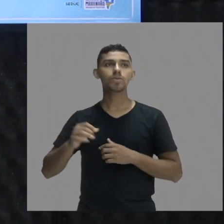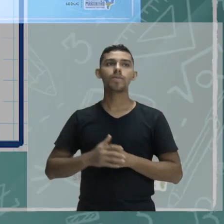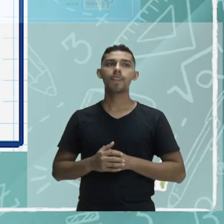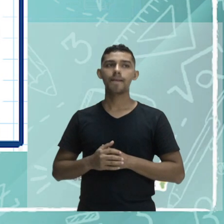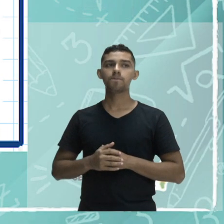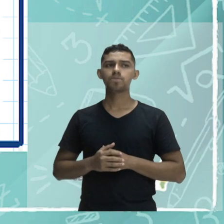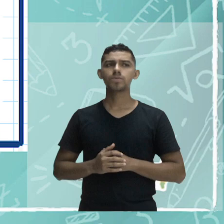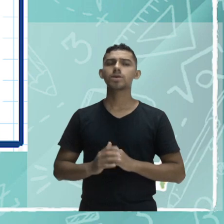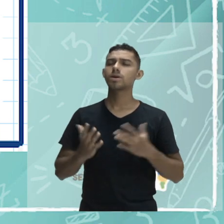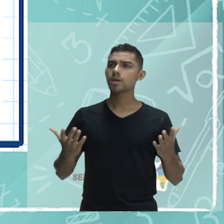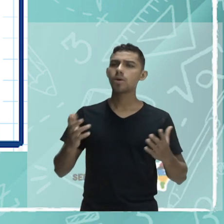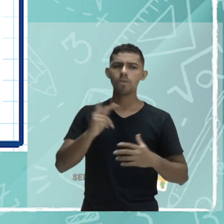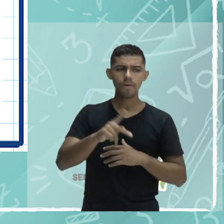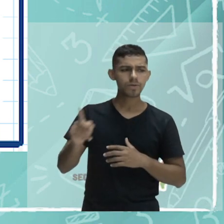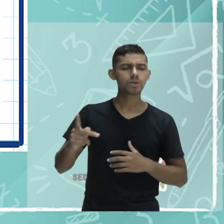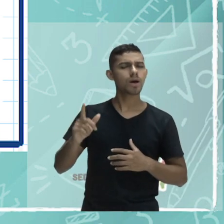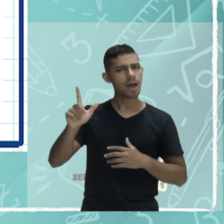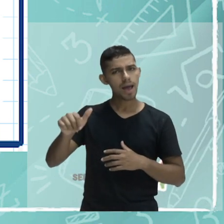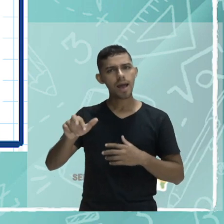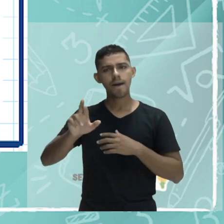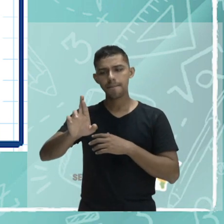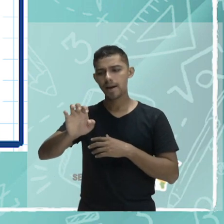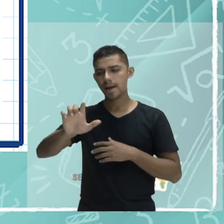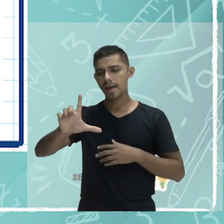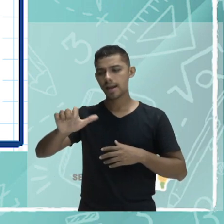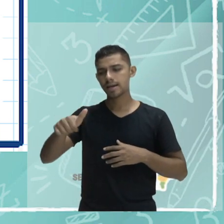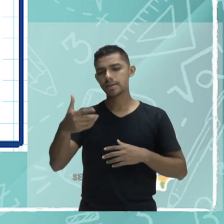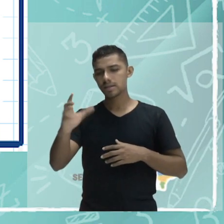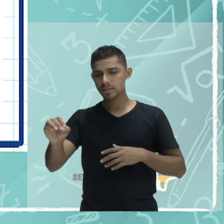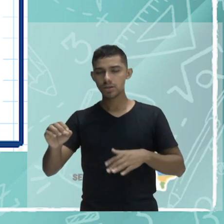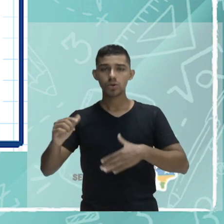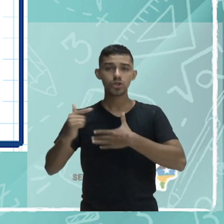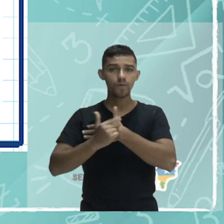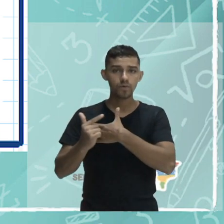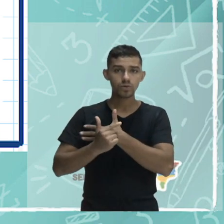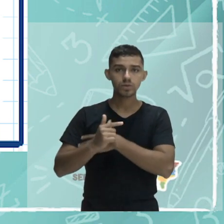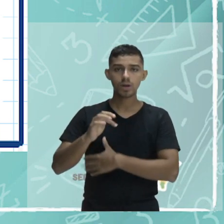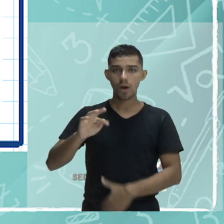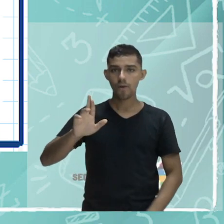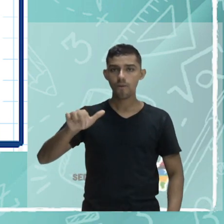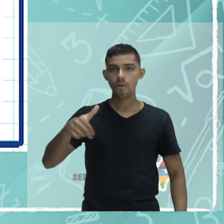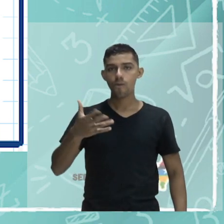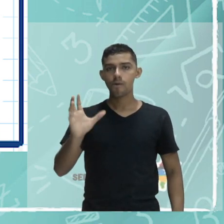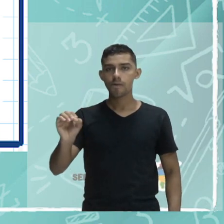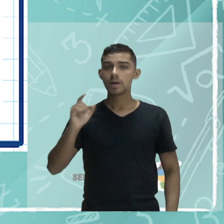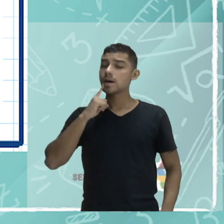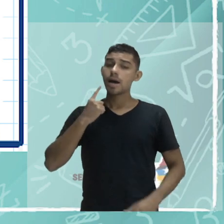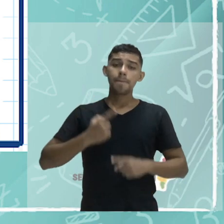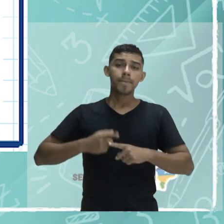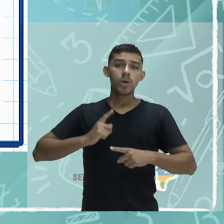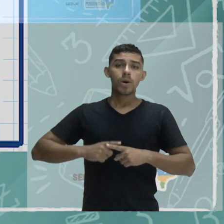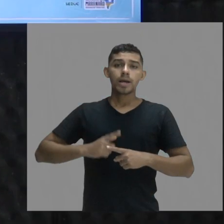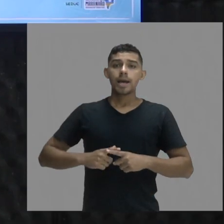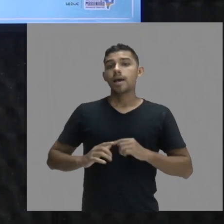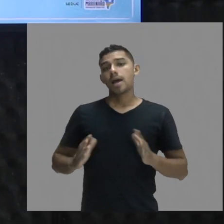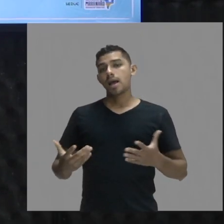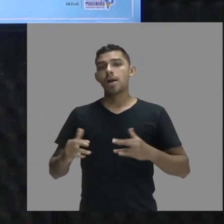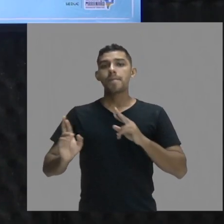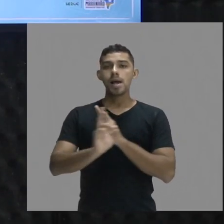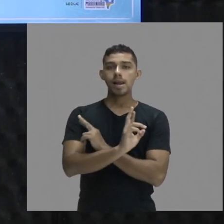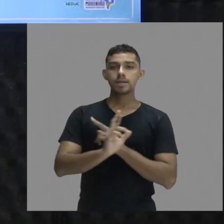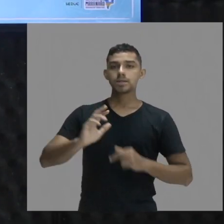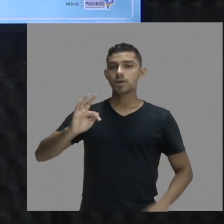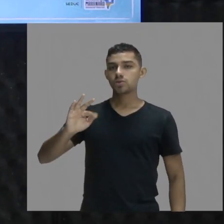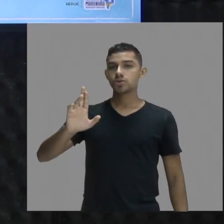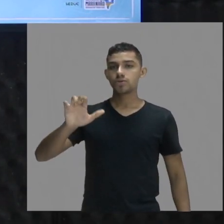Professor, mas isso aqui é uma relação também? Só que é uma relação de função. Ah, professor, por que isso aqui é uma relação de função? É o que a